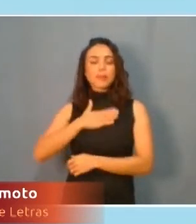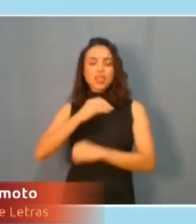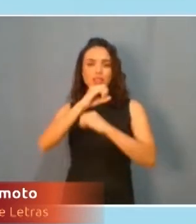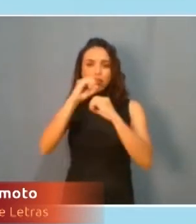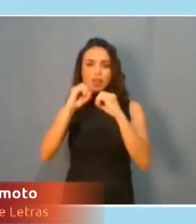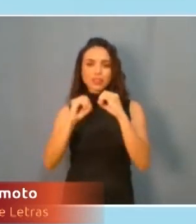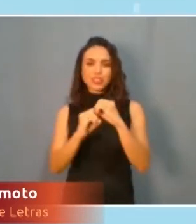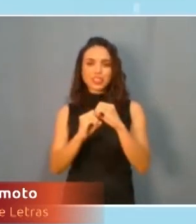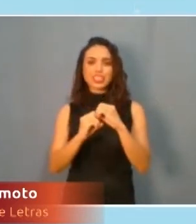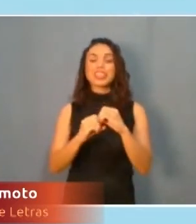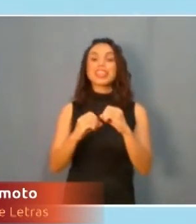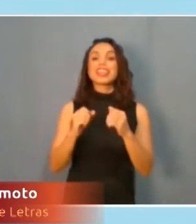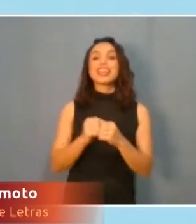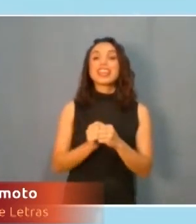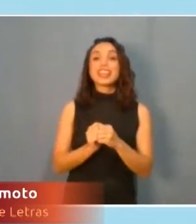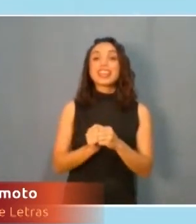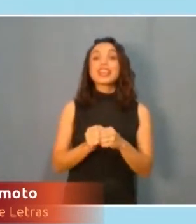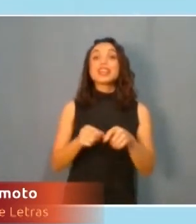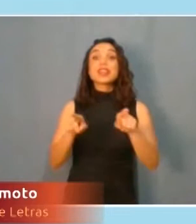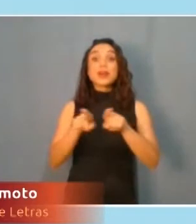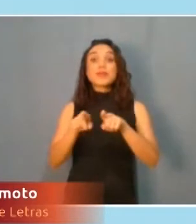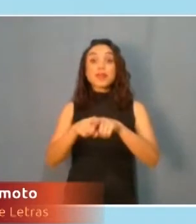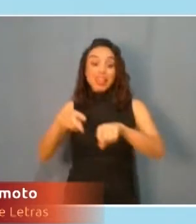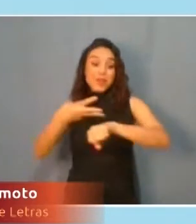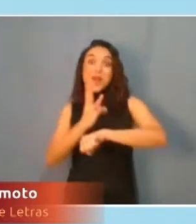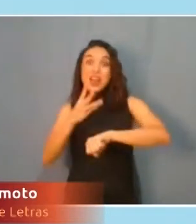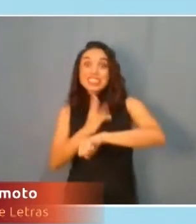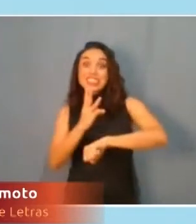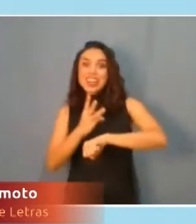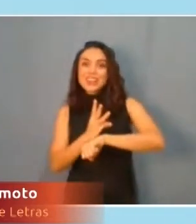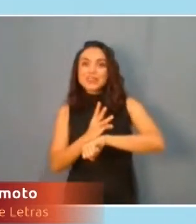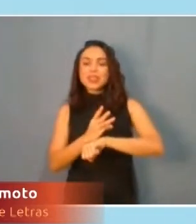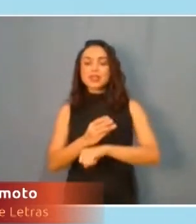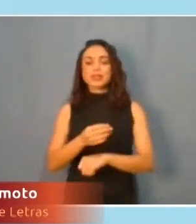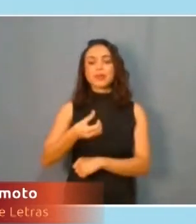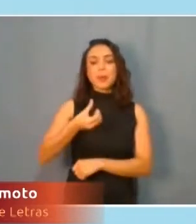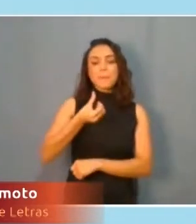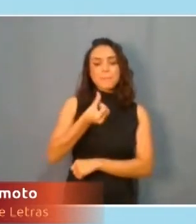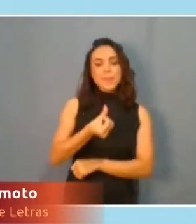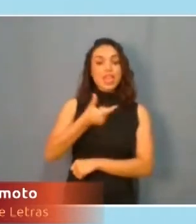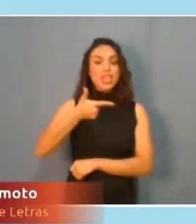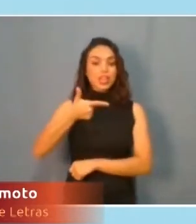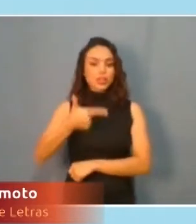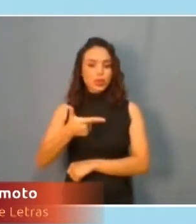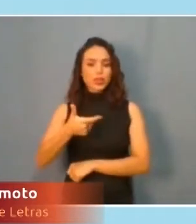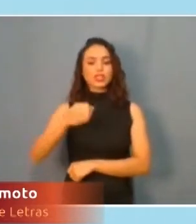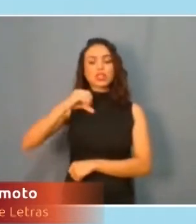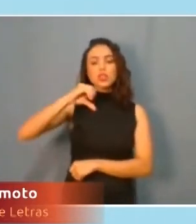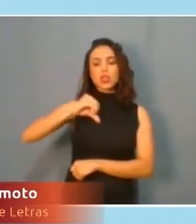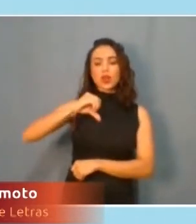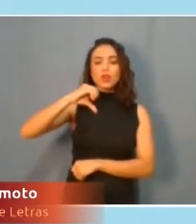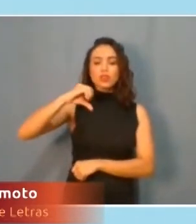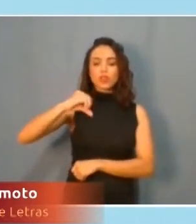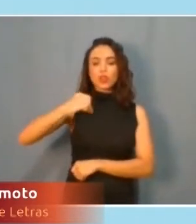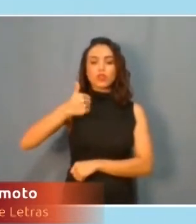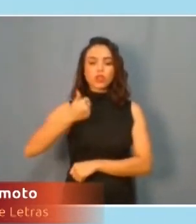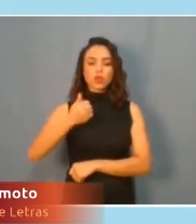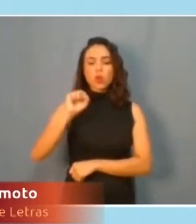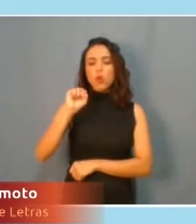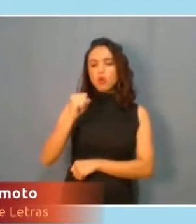fácil, você pode mandar uma mensagem para a gente no WhatsApp. O nosso número é o 62 99181